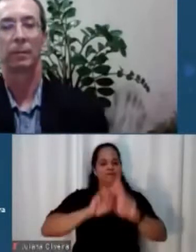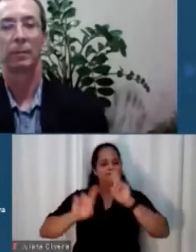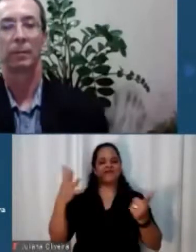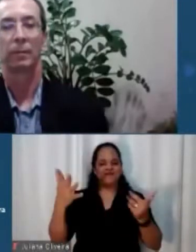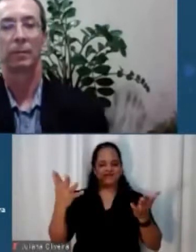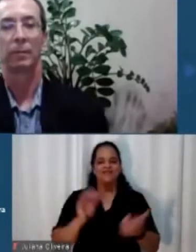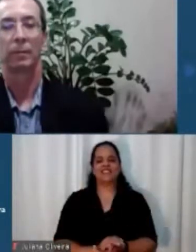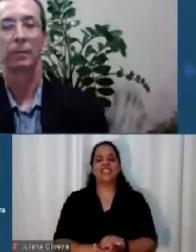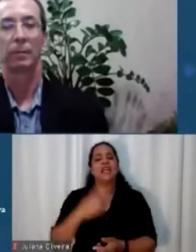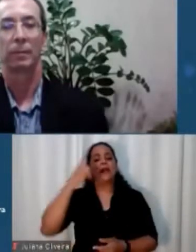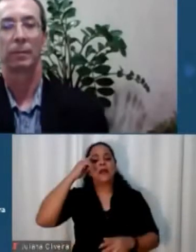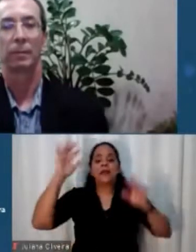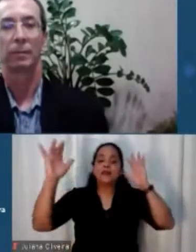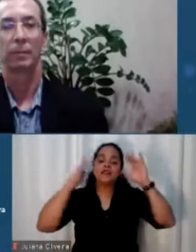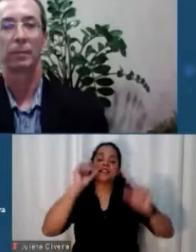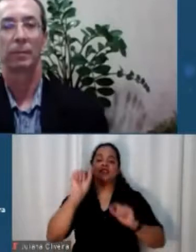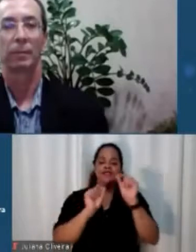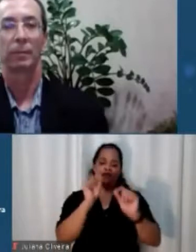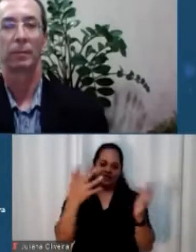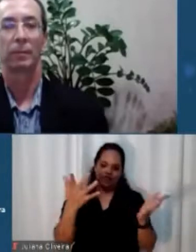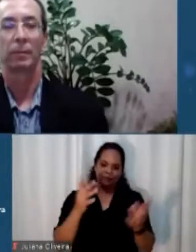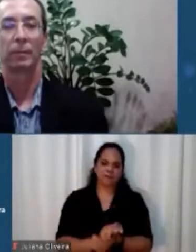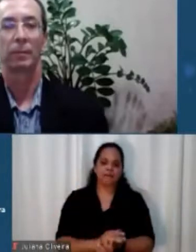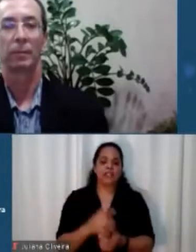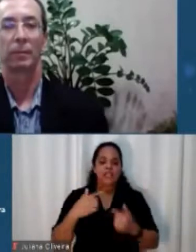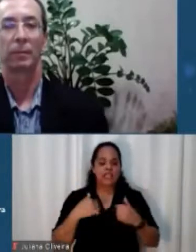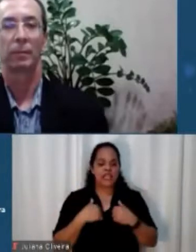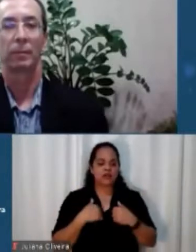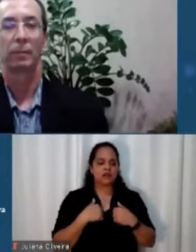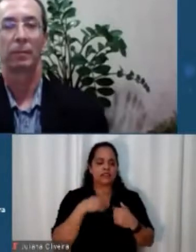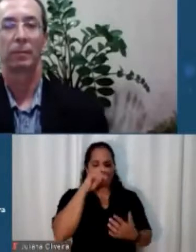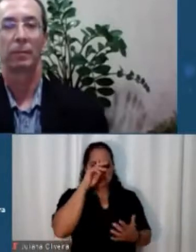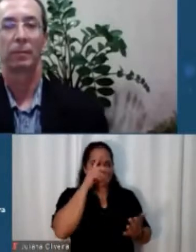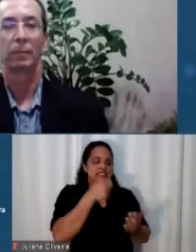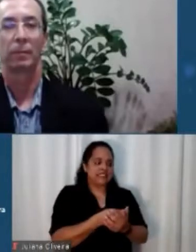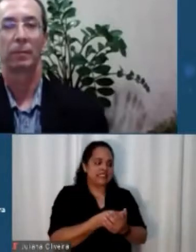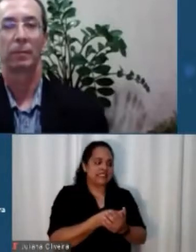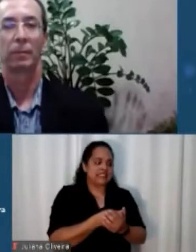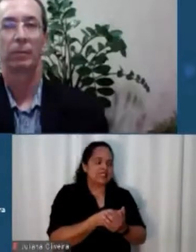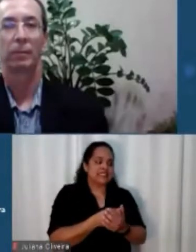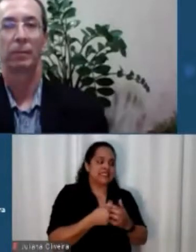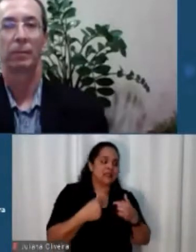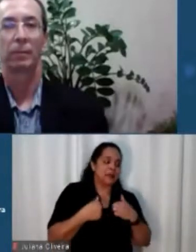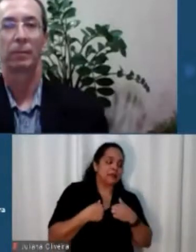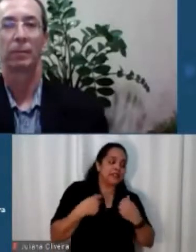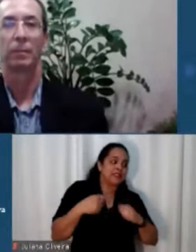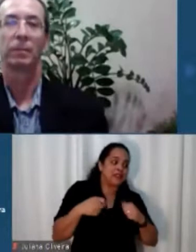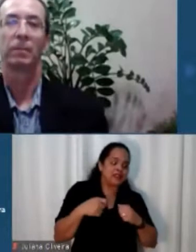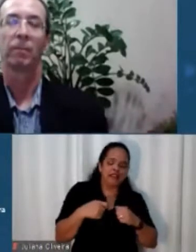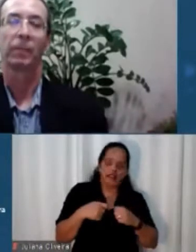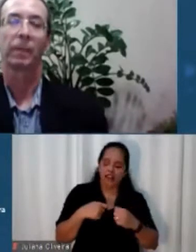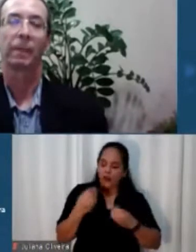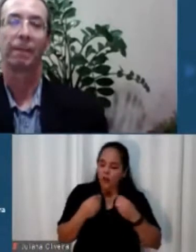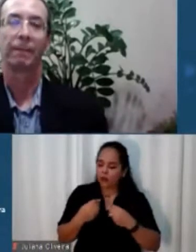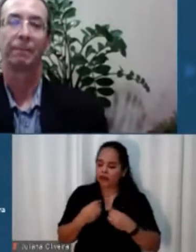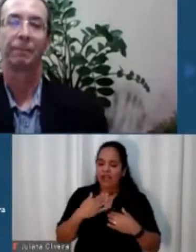é aquilo que você está tomando como decisão tem que estar embasado na sua palavra. Eu acho